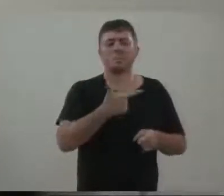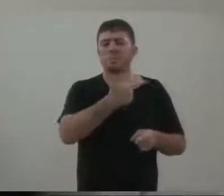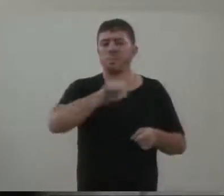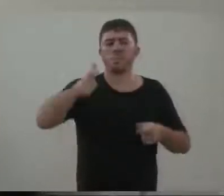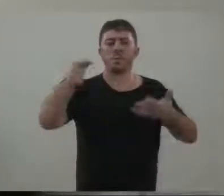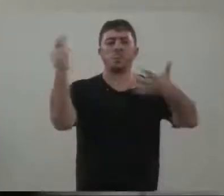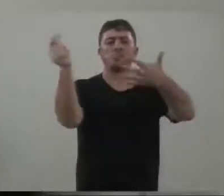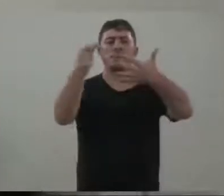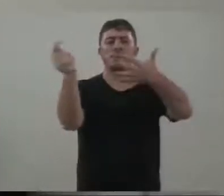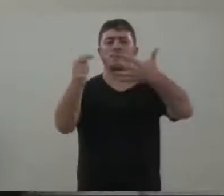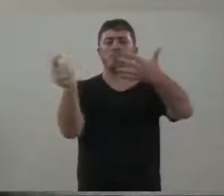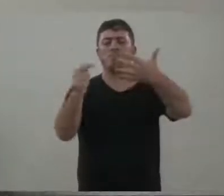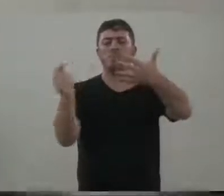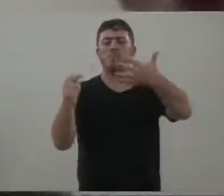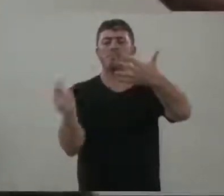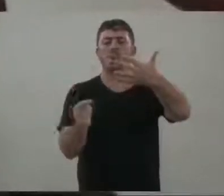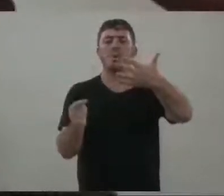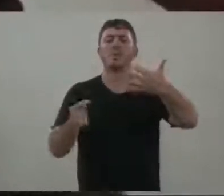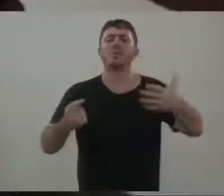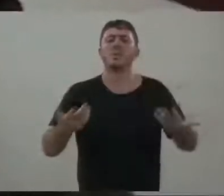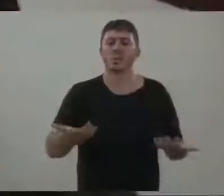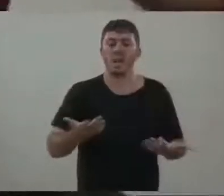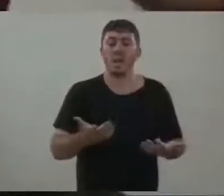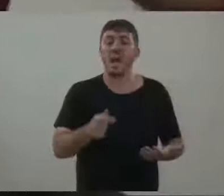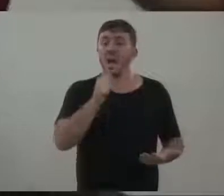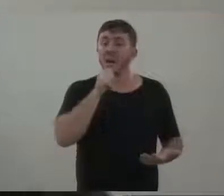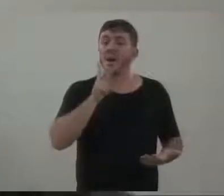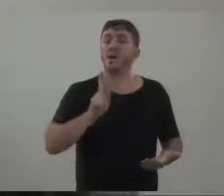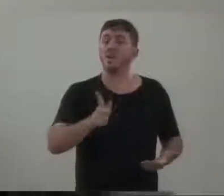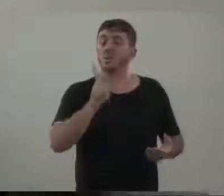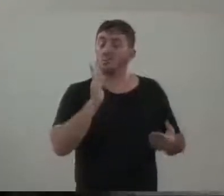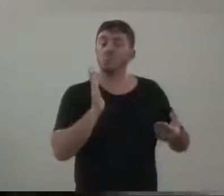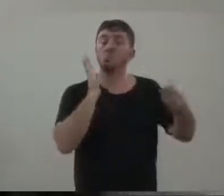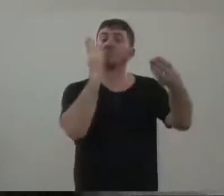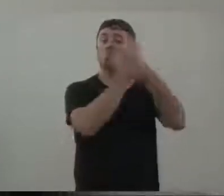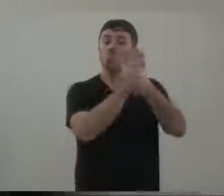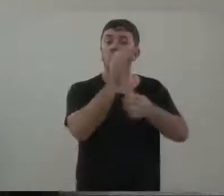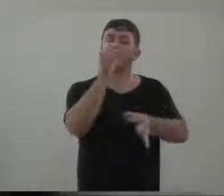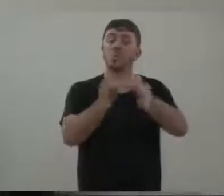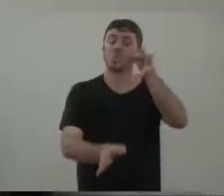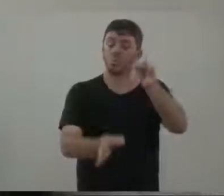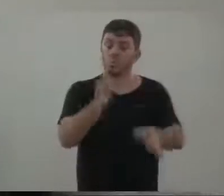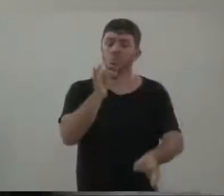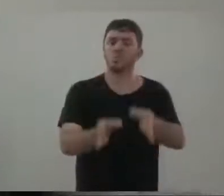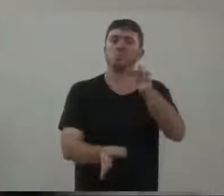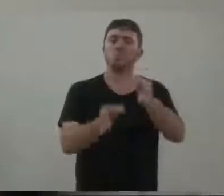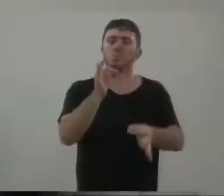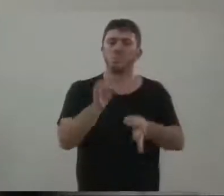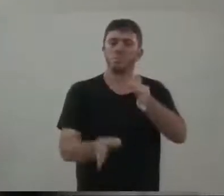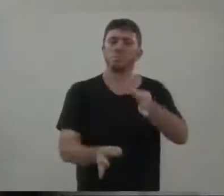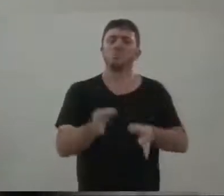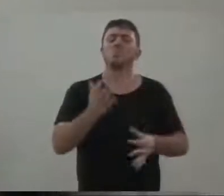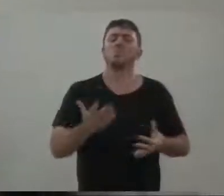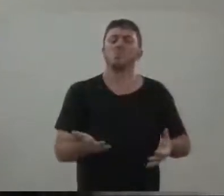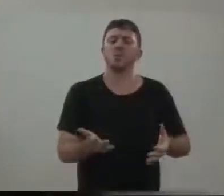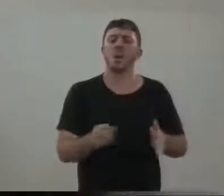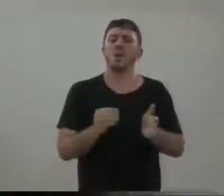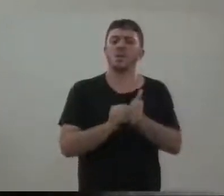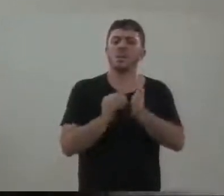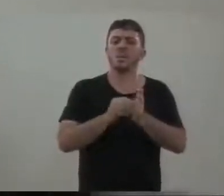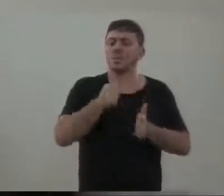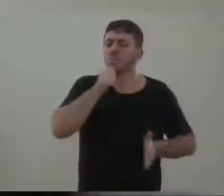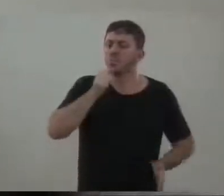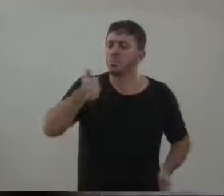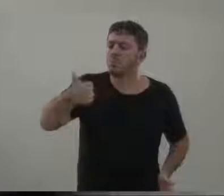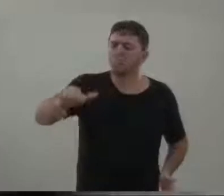né, que, inclusive, algumas tramitam ainda em alguns órgãos da justiça e de controle, foram analisadas, outras